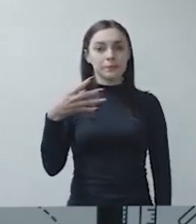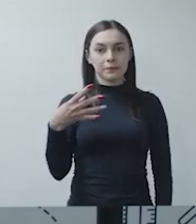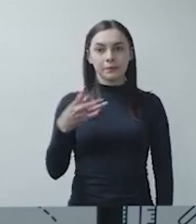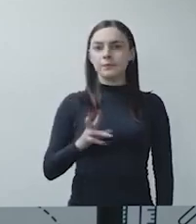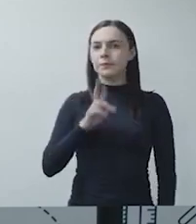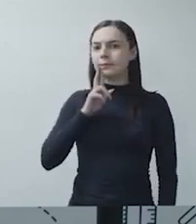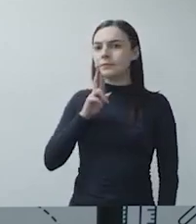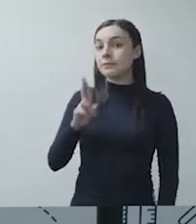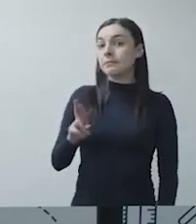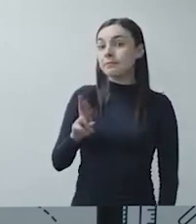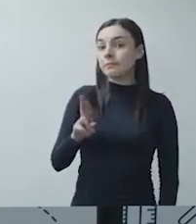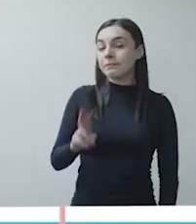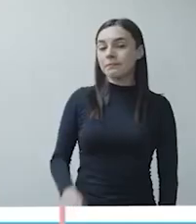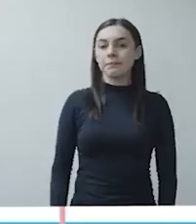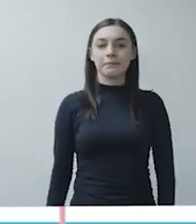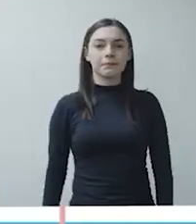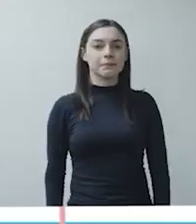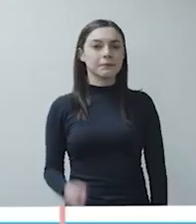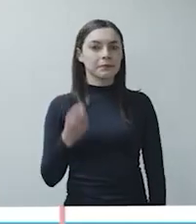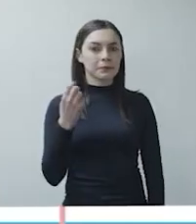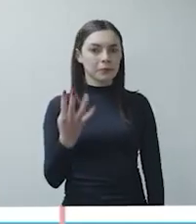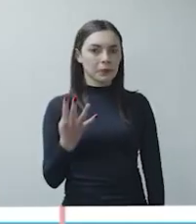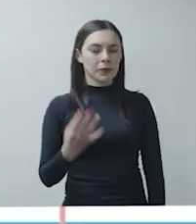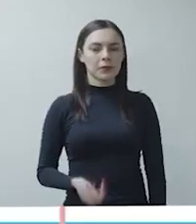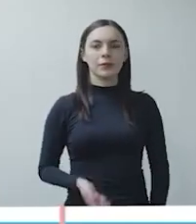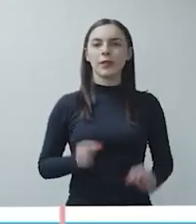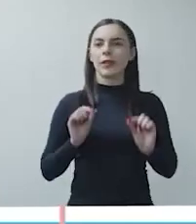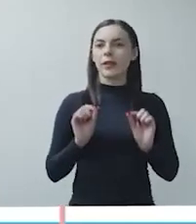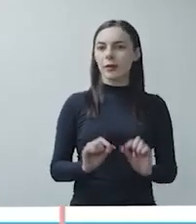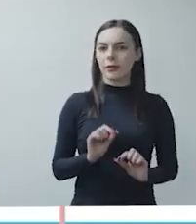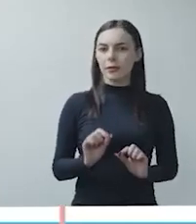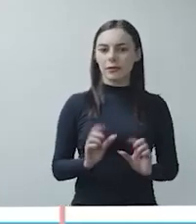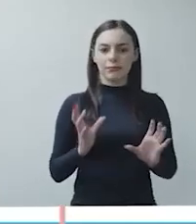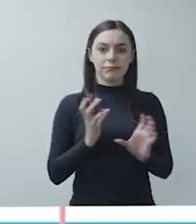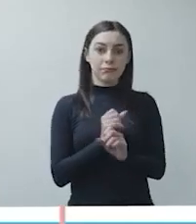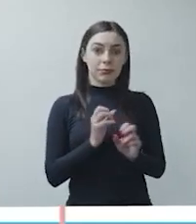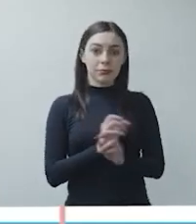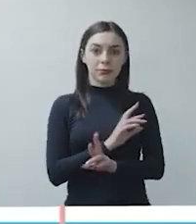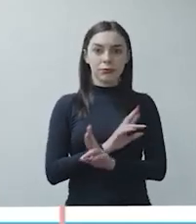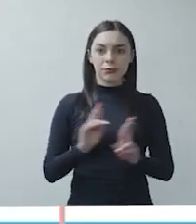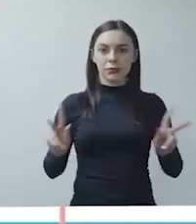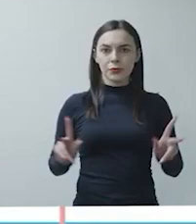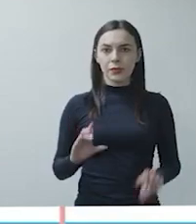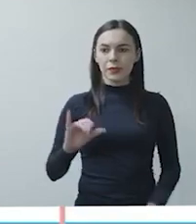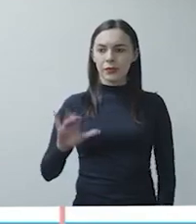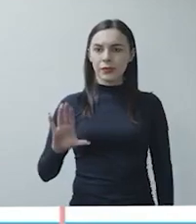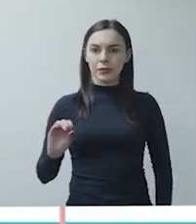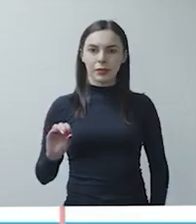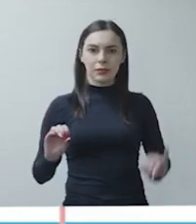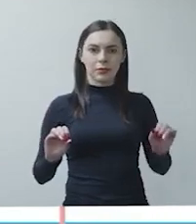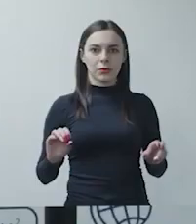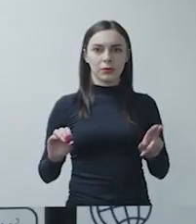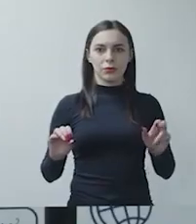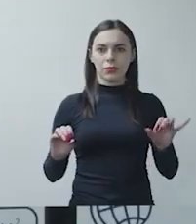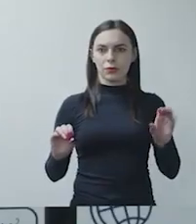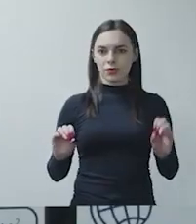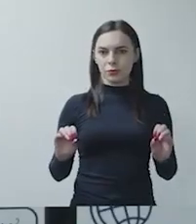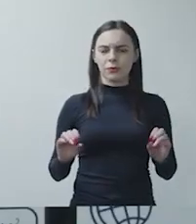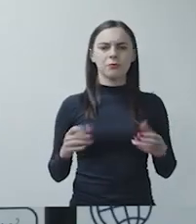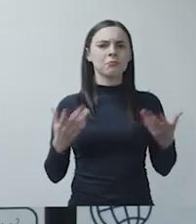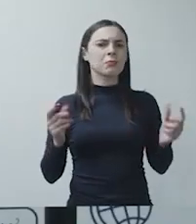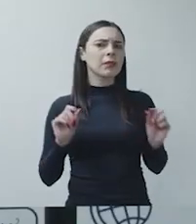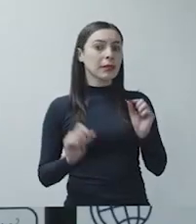4 é igual a 4. Foi a diferença de pontos entre Caio e Júlio.